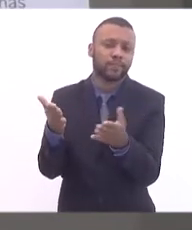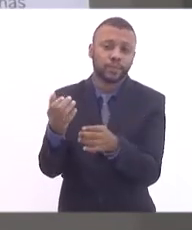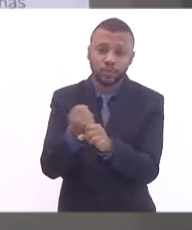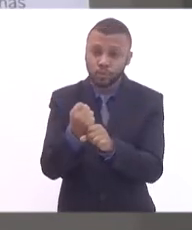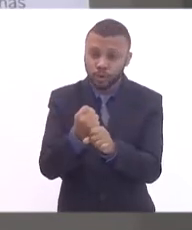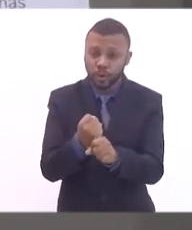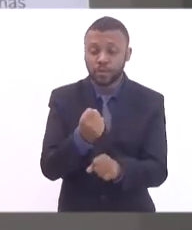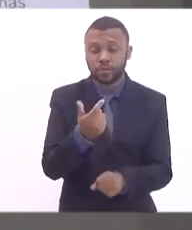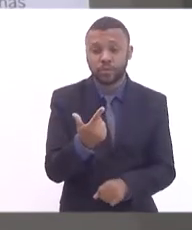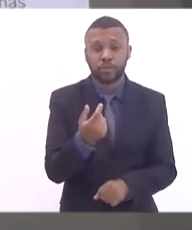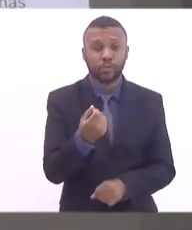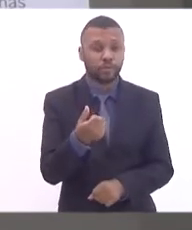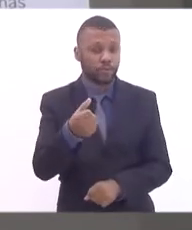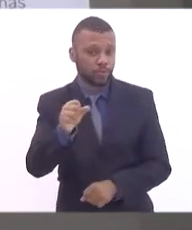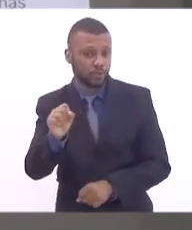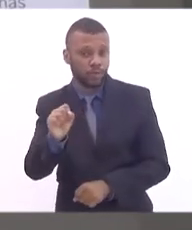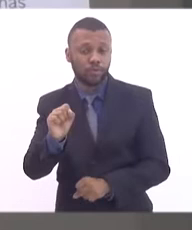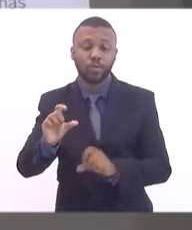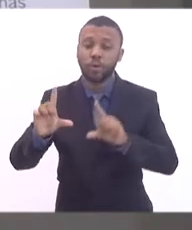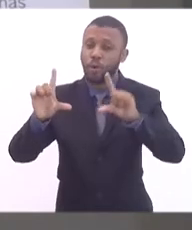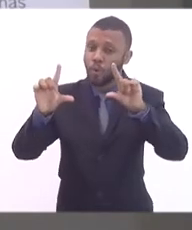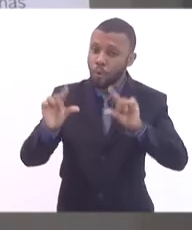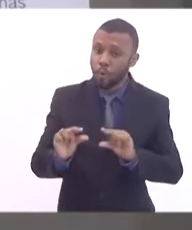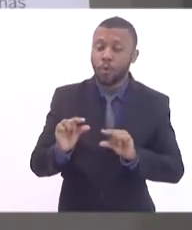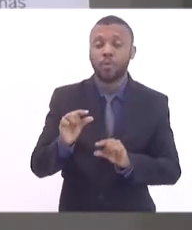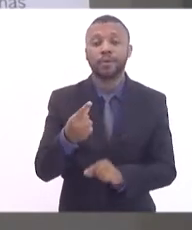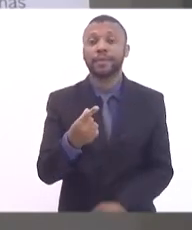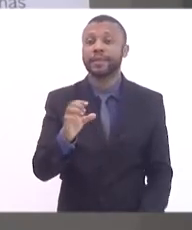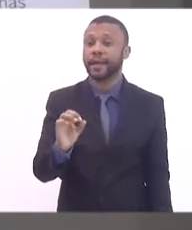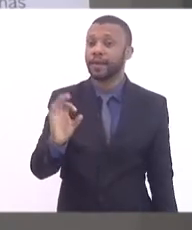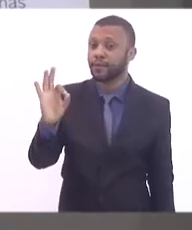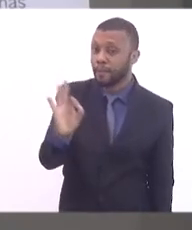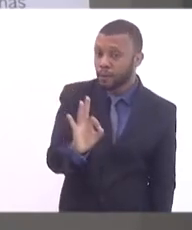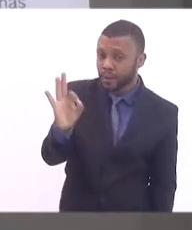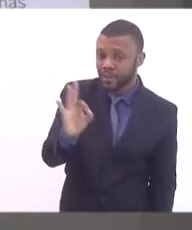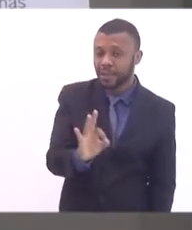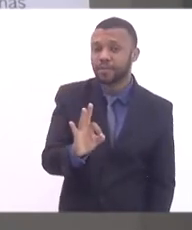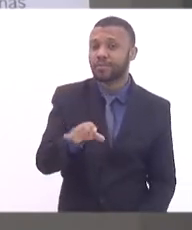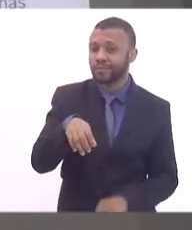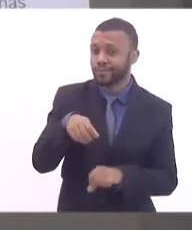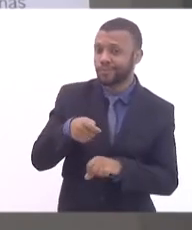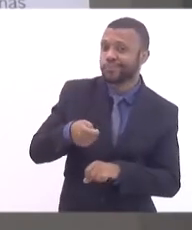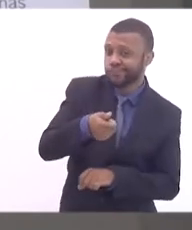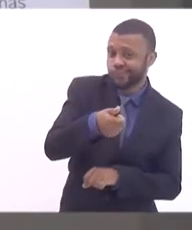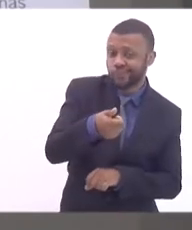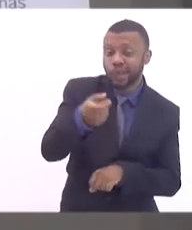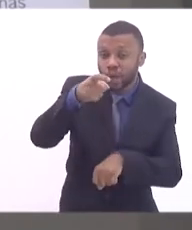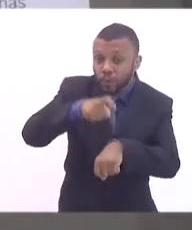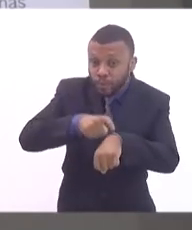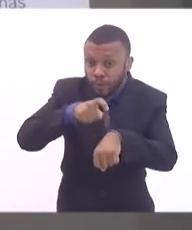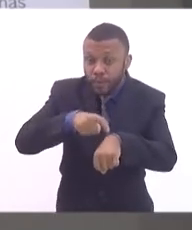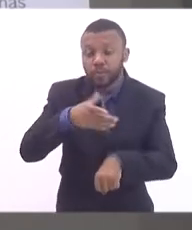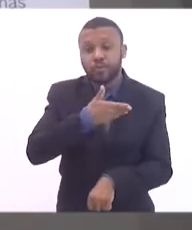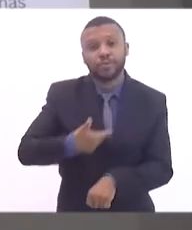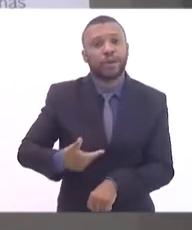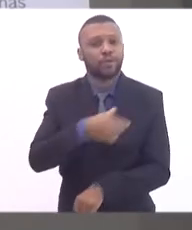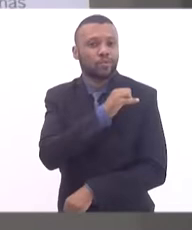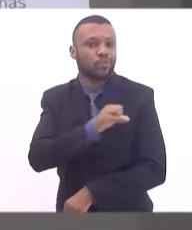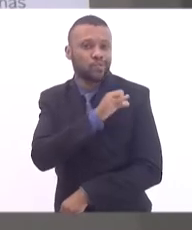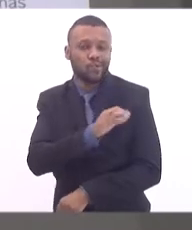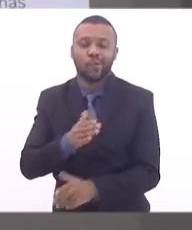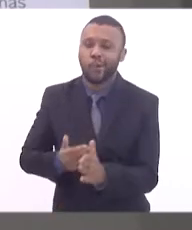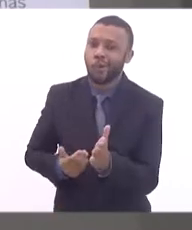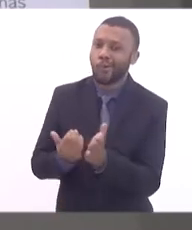2018 o foi reduzido 10 por cento do benefício justamente quando o estado entrou no regime de recuperação fiscal